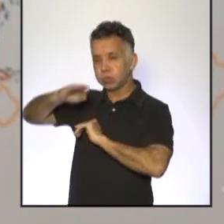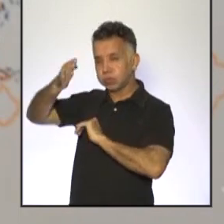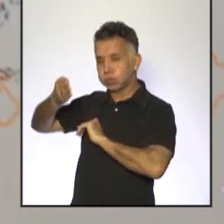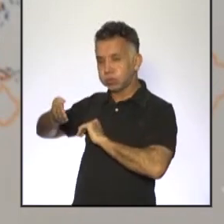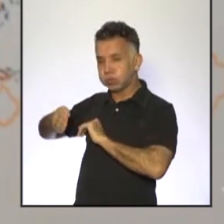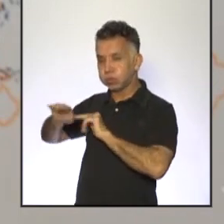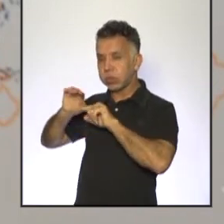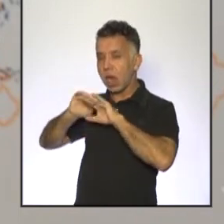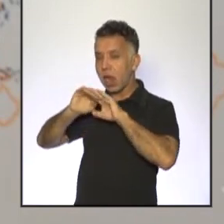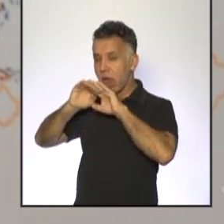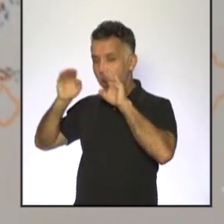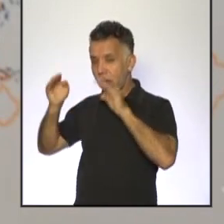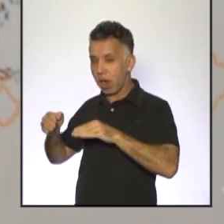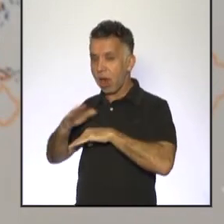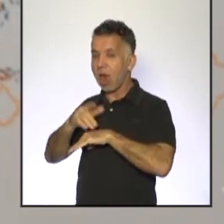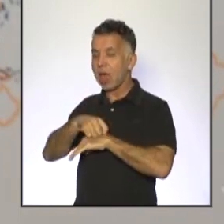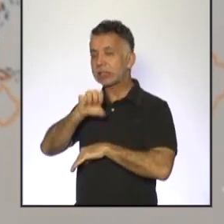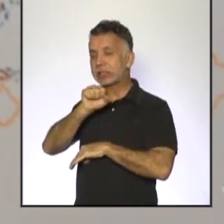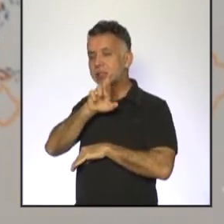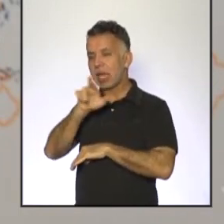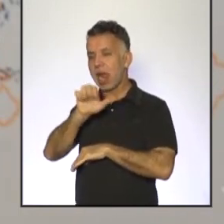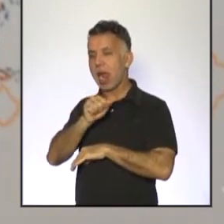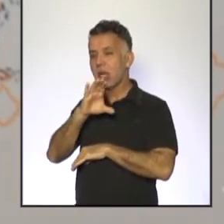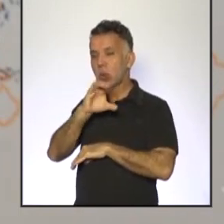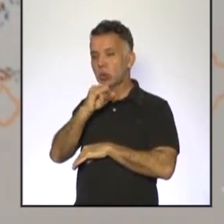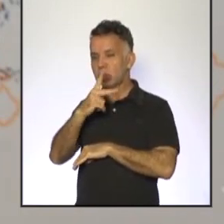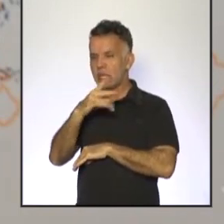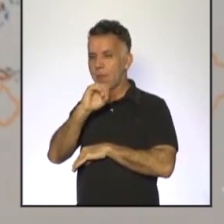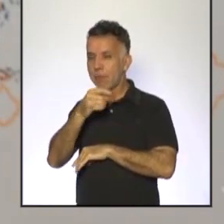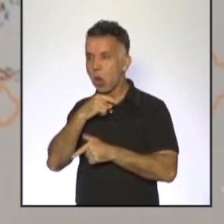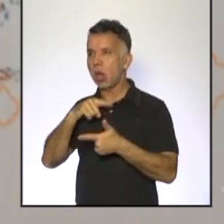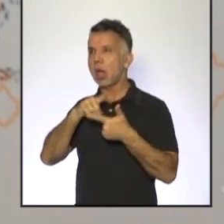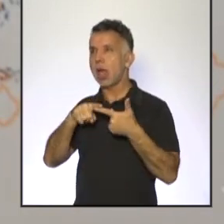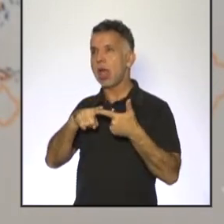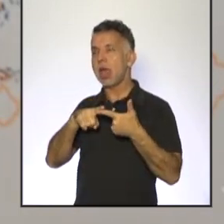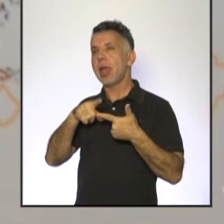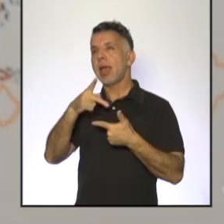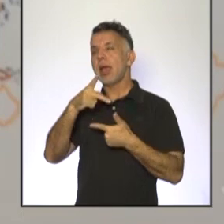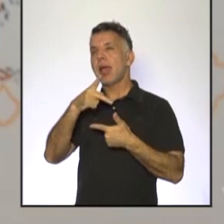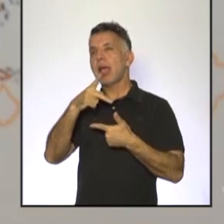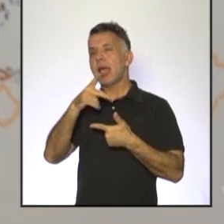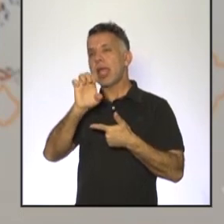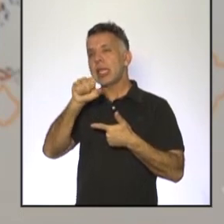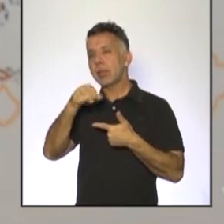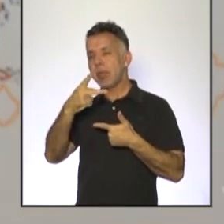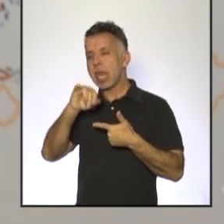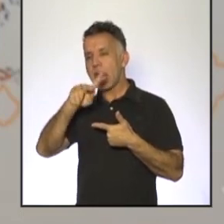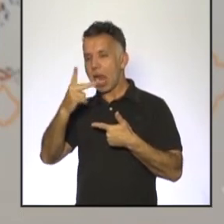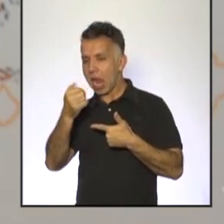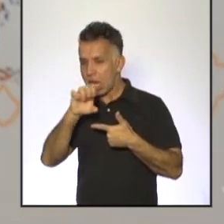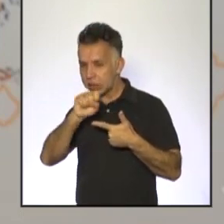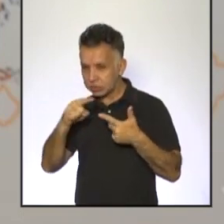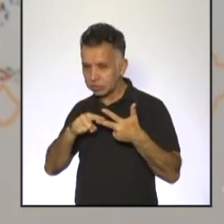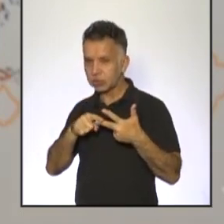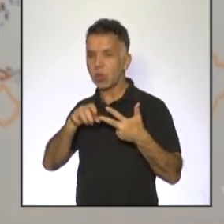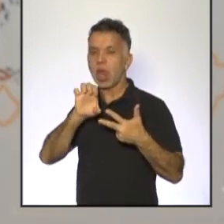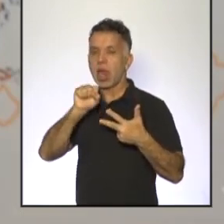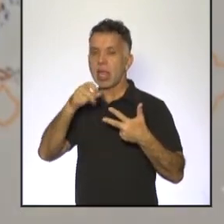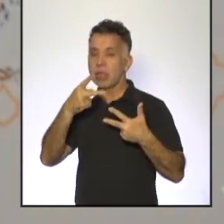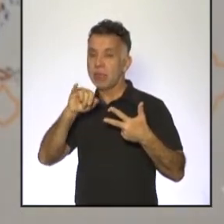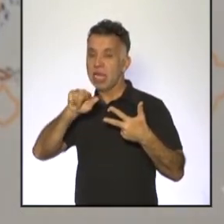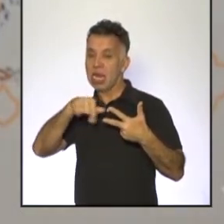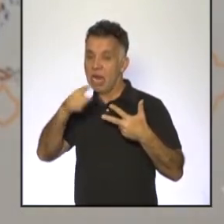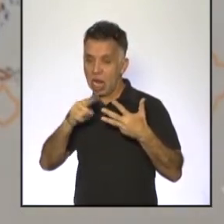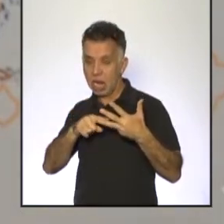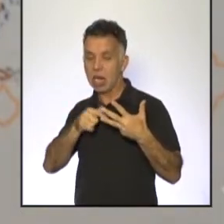Serra do Espinhaço, chamada Serra do Cipó. A Serra do Espinhaço, a Serra do Caparaó, a Serra do Caraça, o Espigão Mestre, a Serra